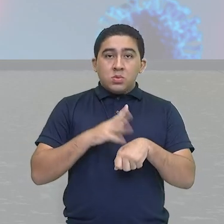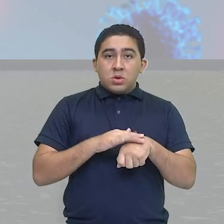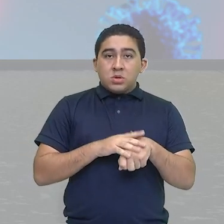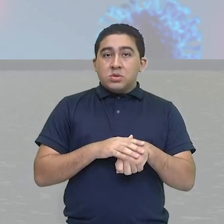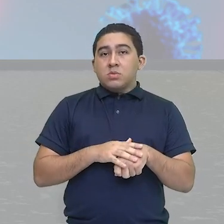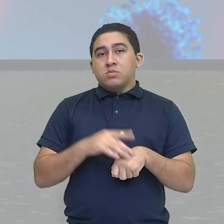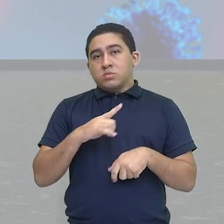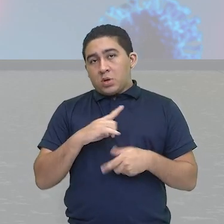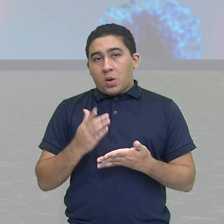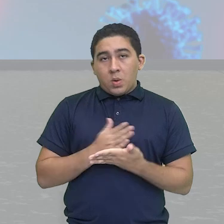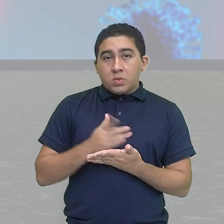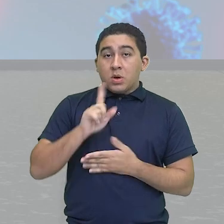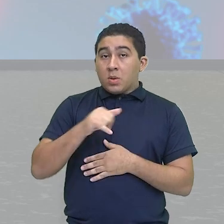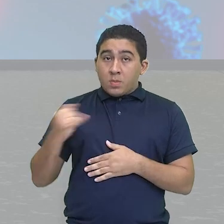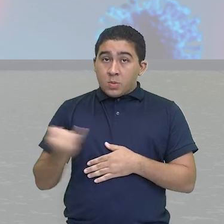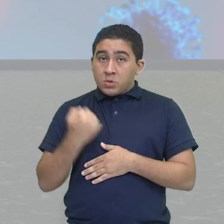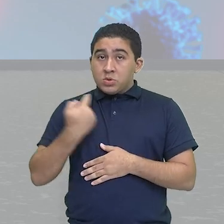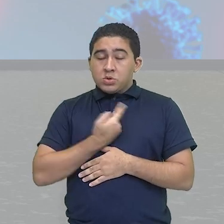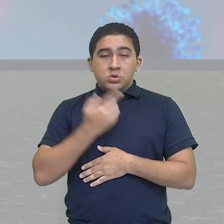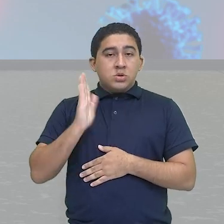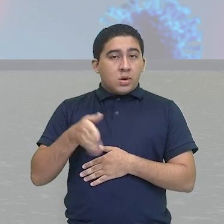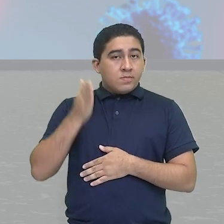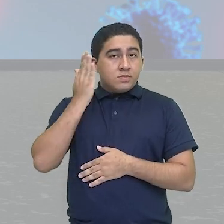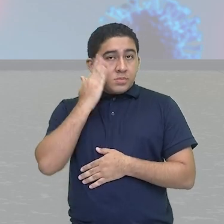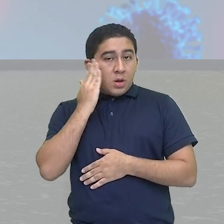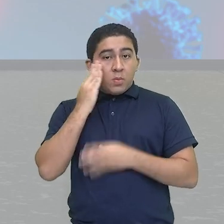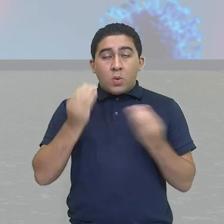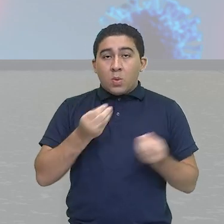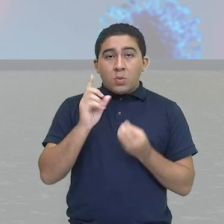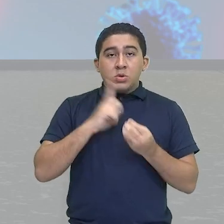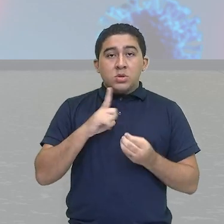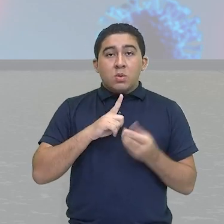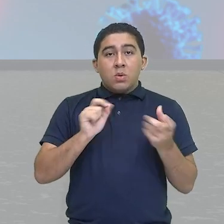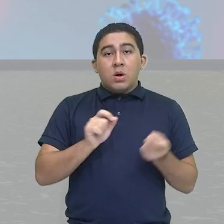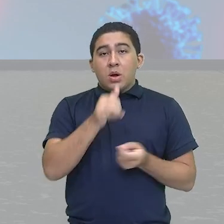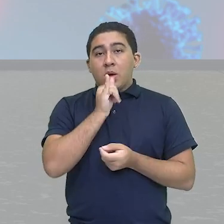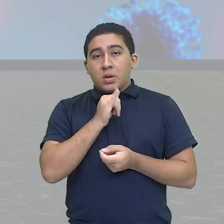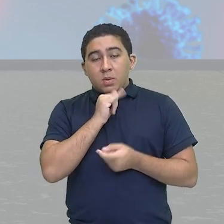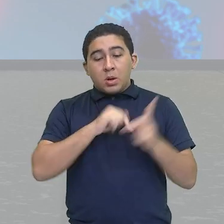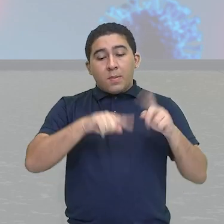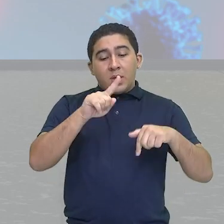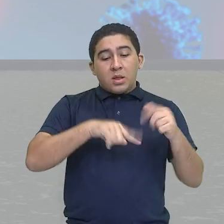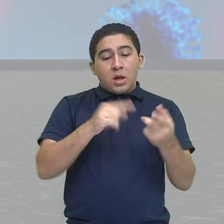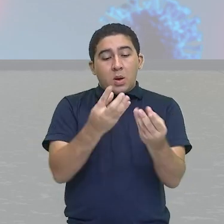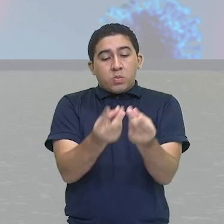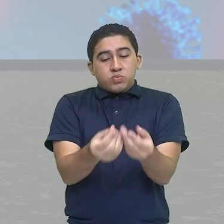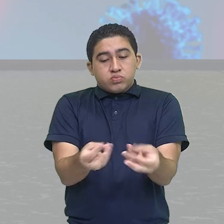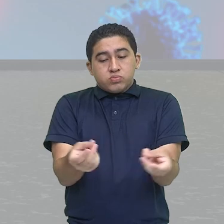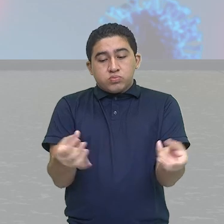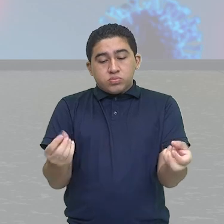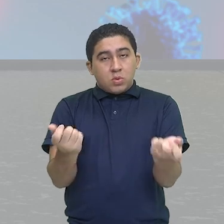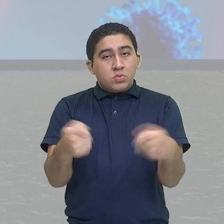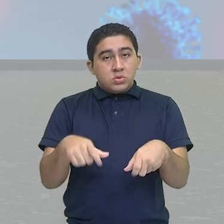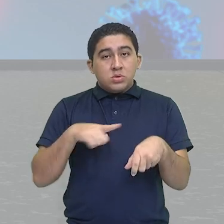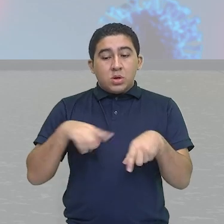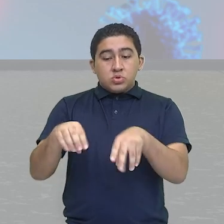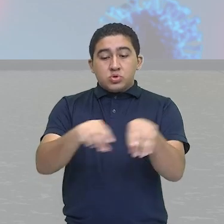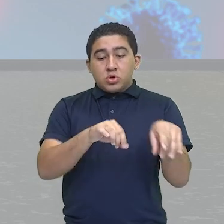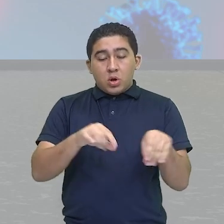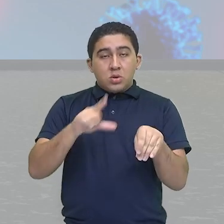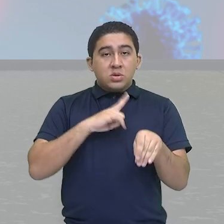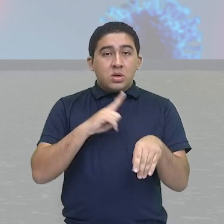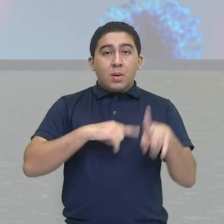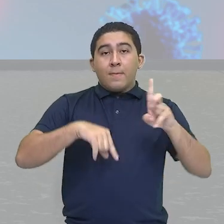são muito importantes, e nós já sabemos, no processo de decomposição. Eles estão ali no solo ajudando a decompor